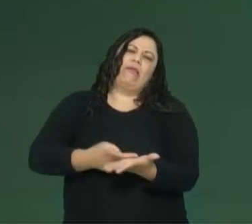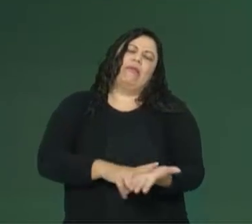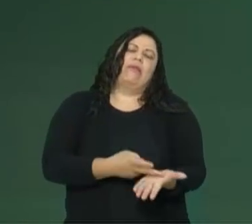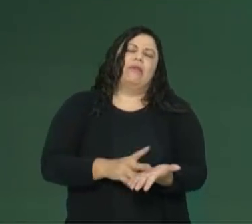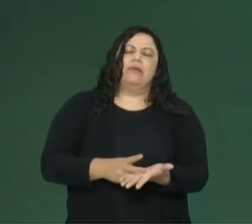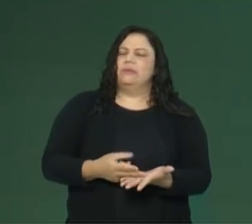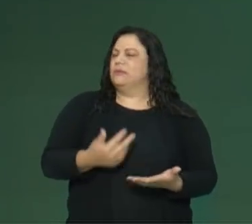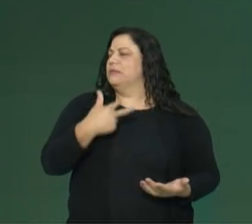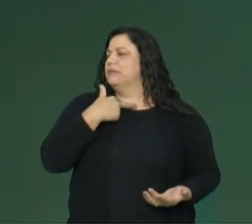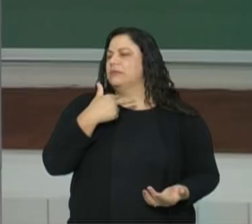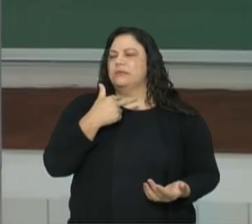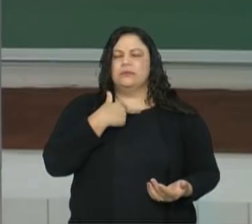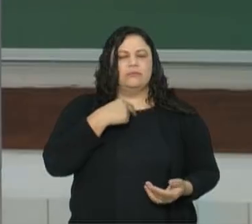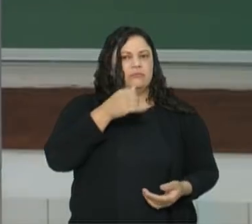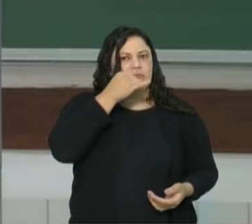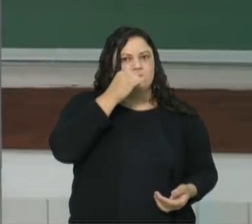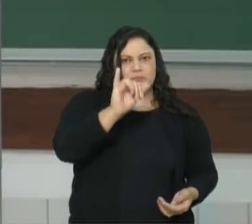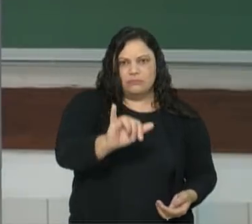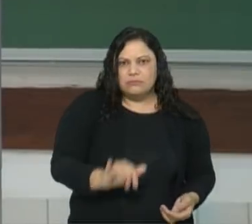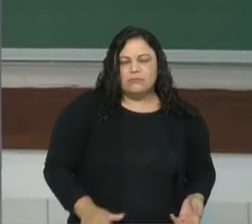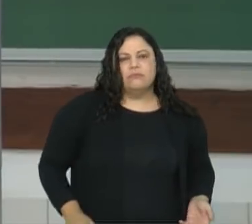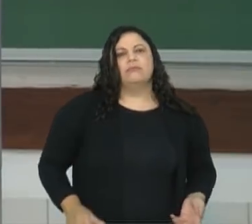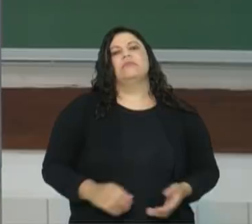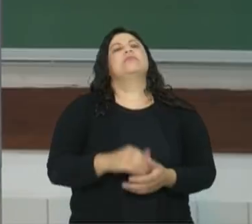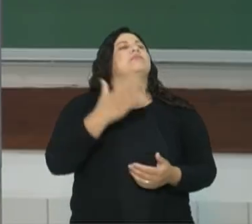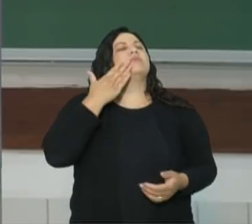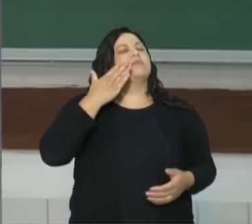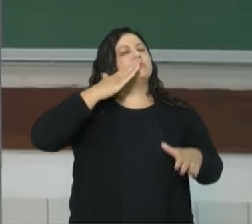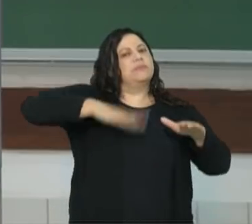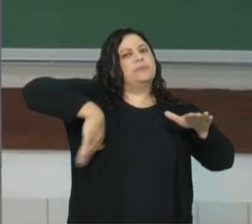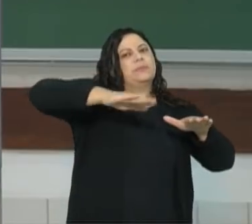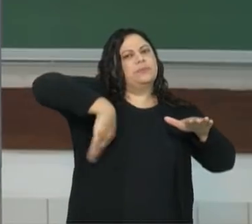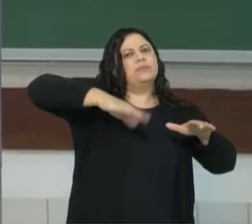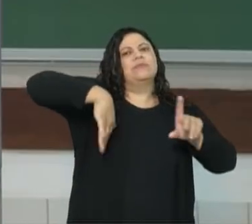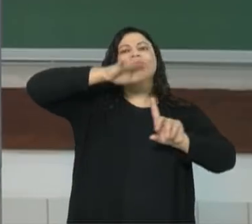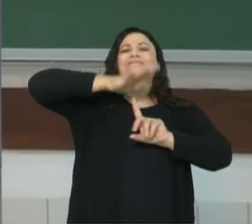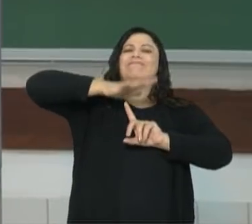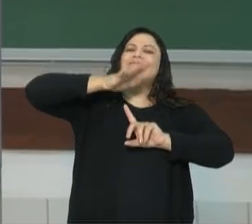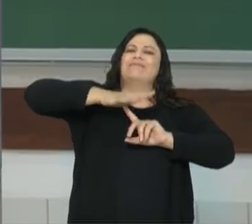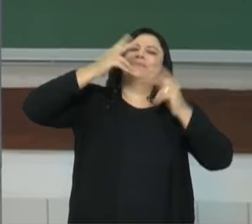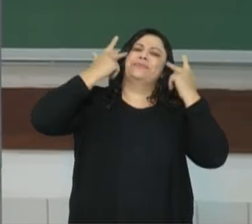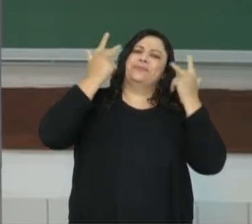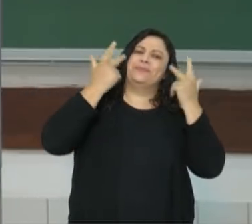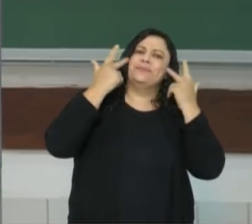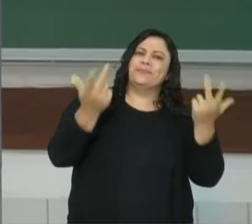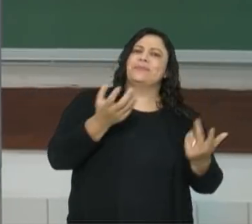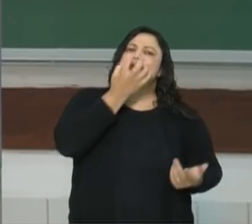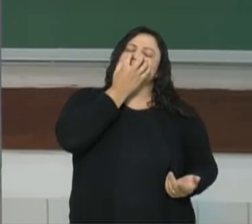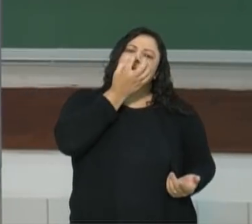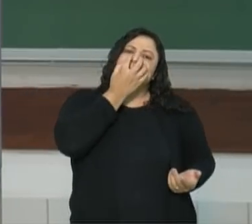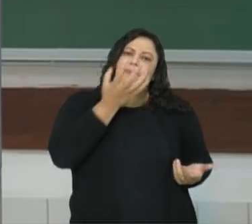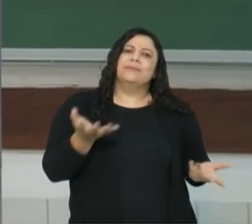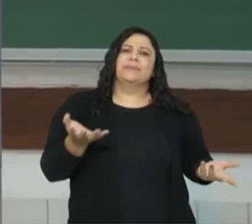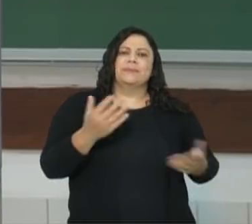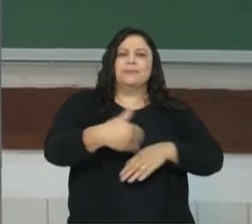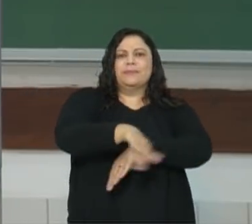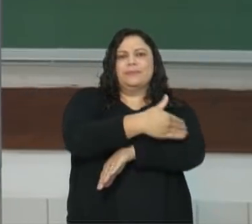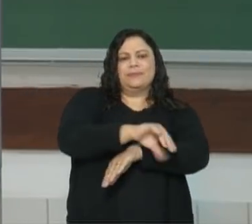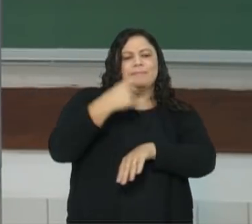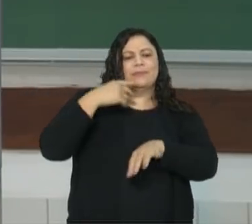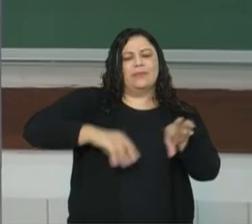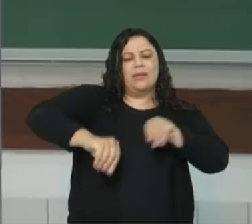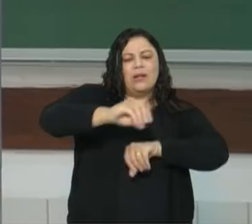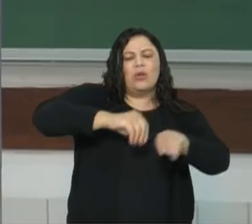vermes ali. É proibido, sei que no litoral, por exemplo, do Paraná é muito comum cachorros de rua, mas também é muito comum pessoas que não